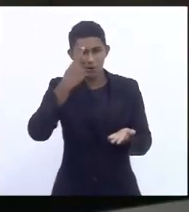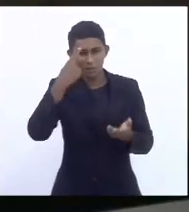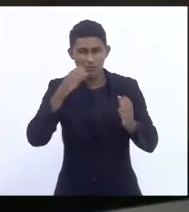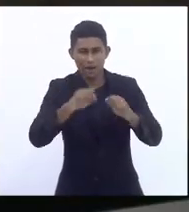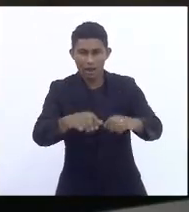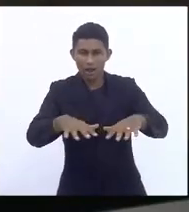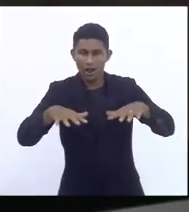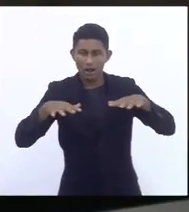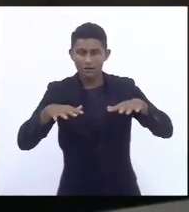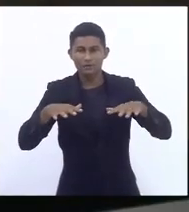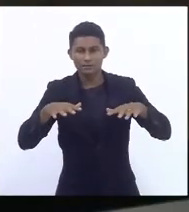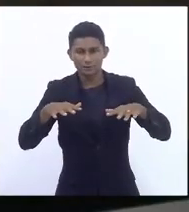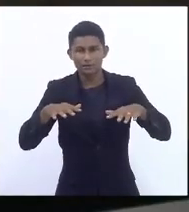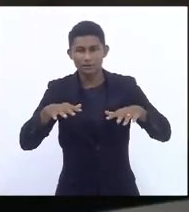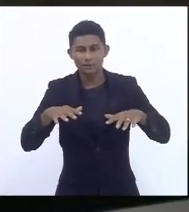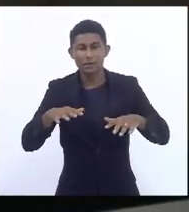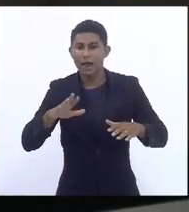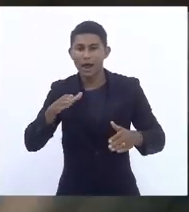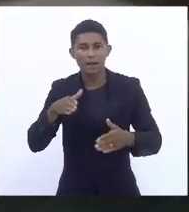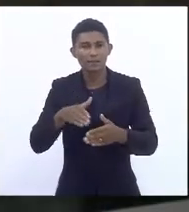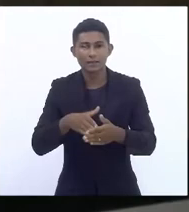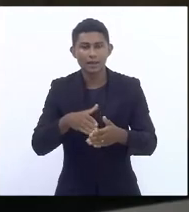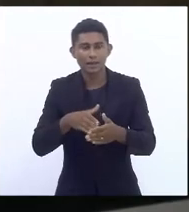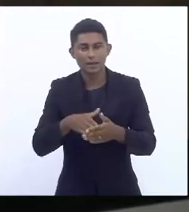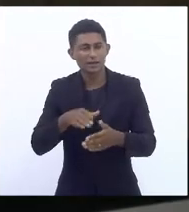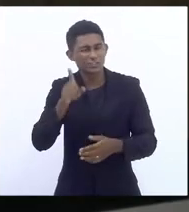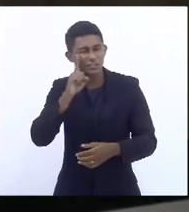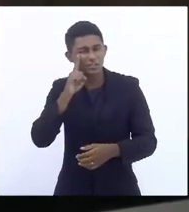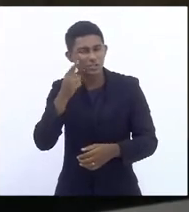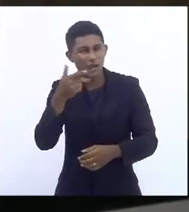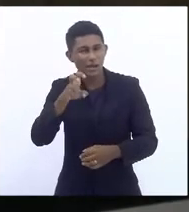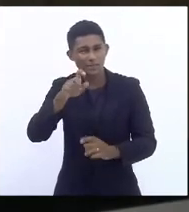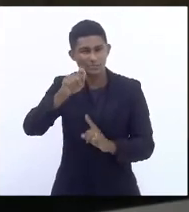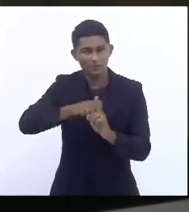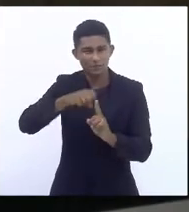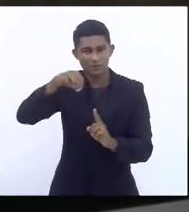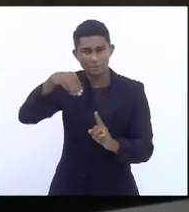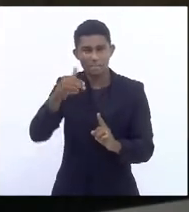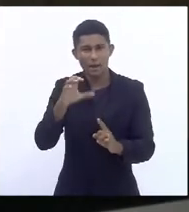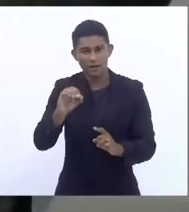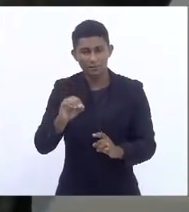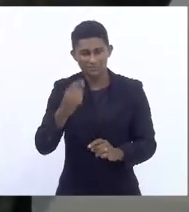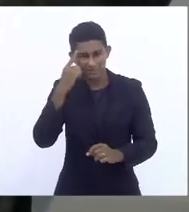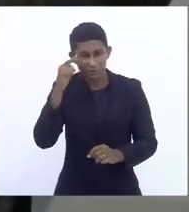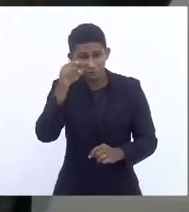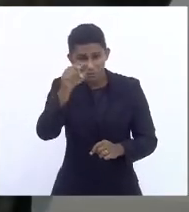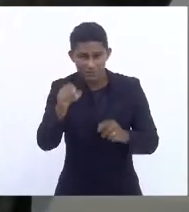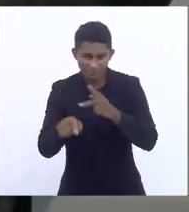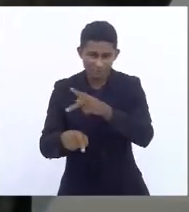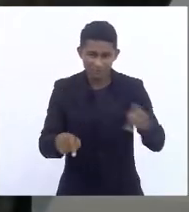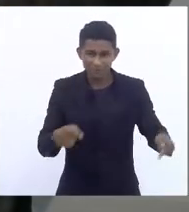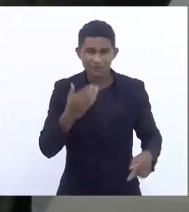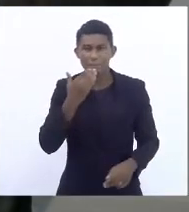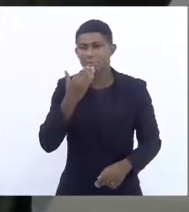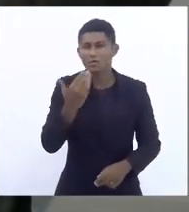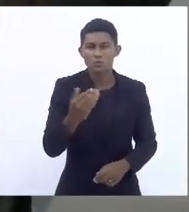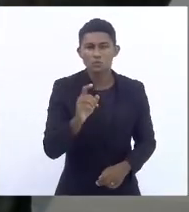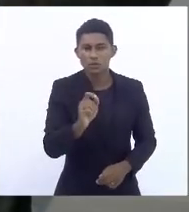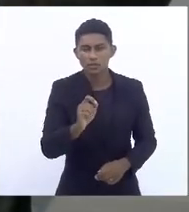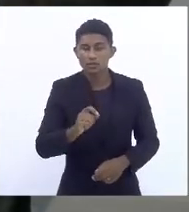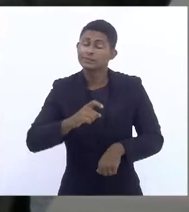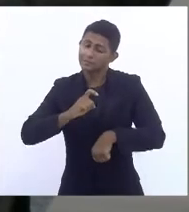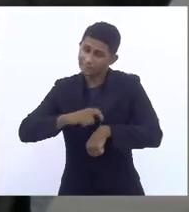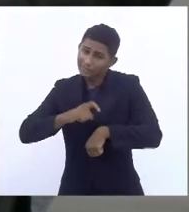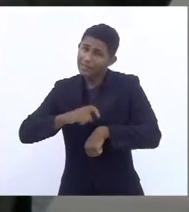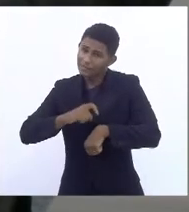até a primeira quinzena de março. Vossa Excelência pediu um pouco mais de tempo para a gente poder tratar